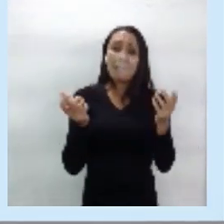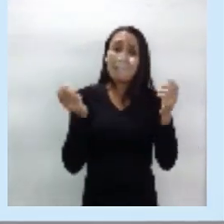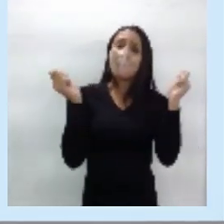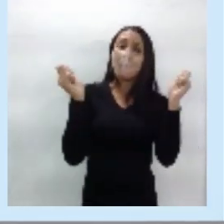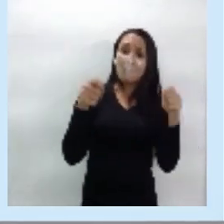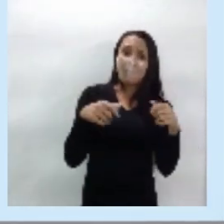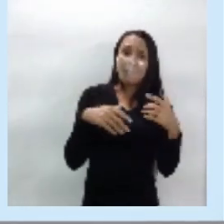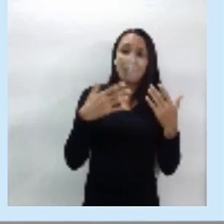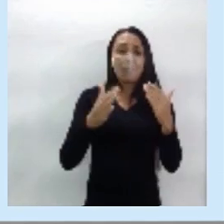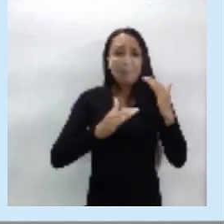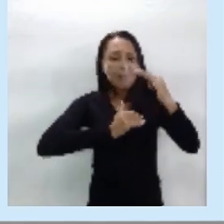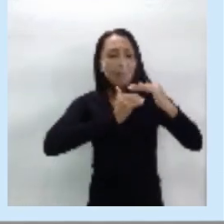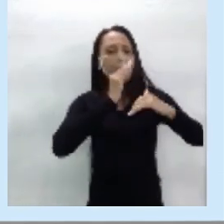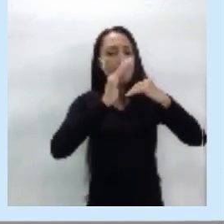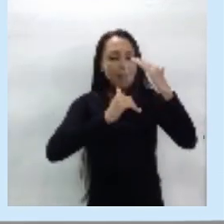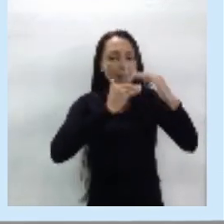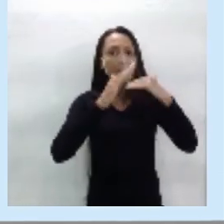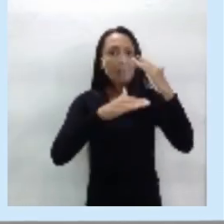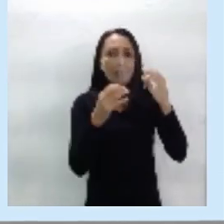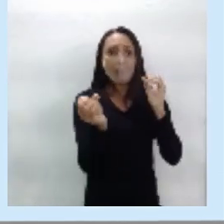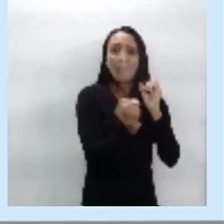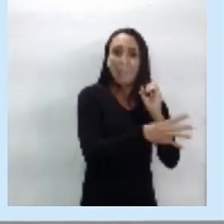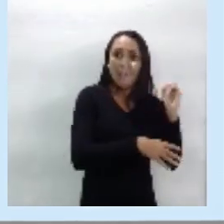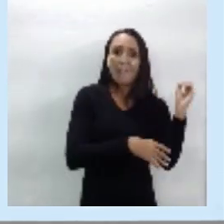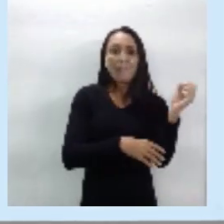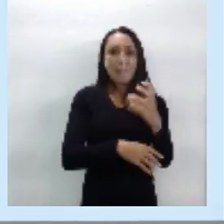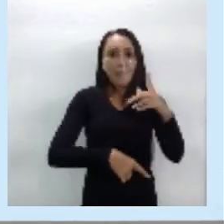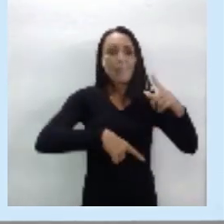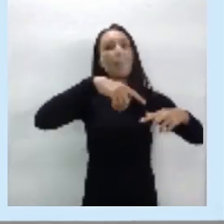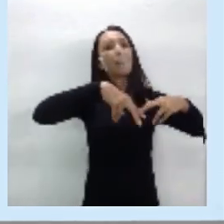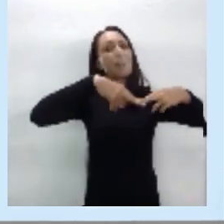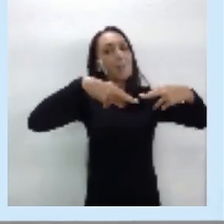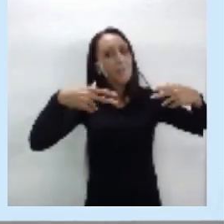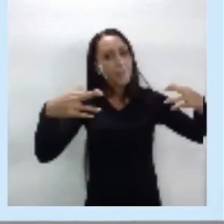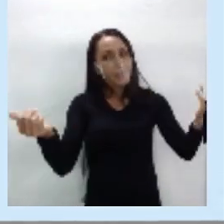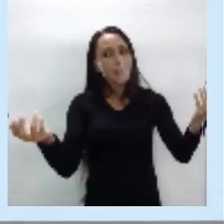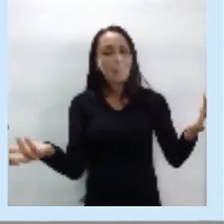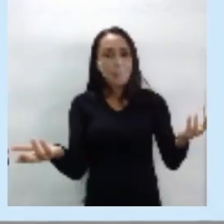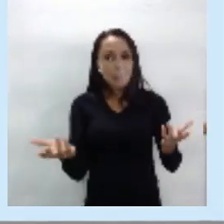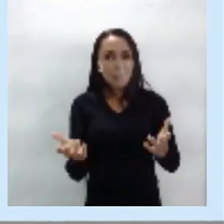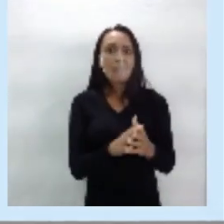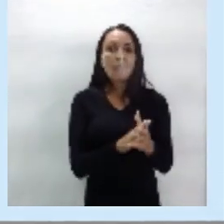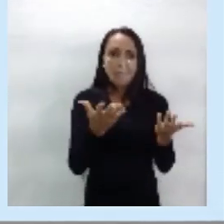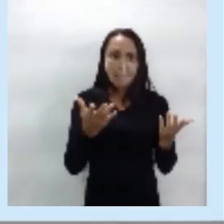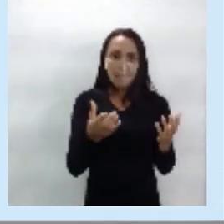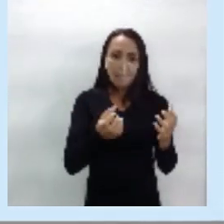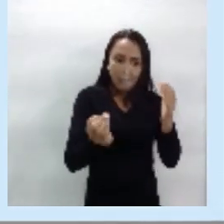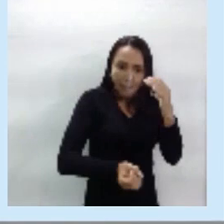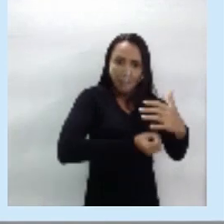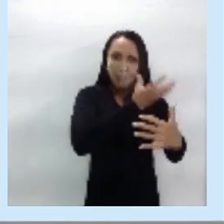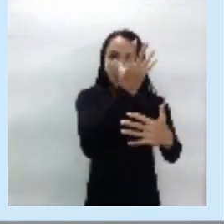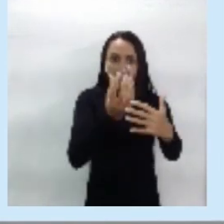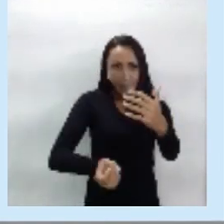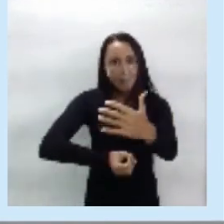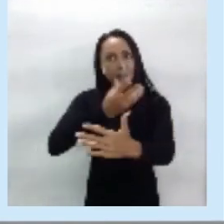que é lançado a cada minuto uma nova espécie de produto, uma nova espécie de